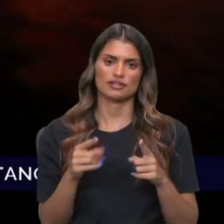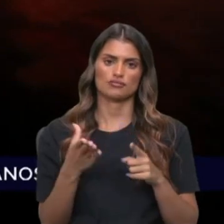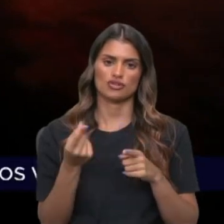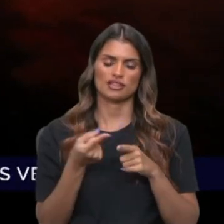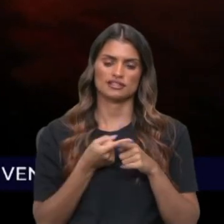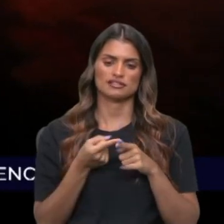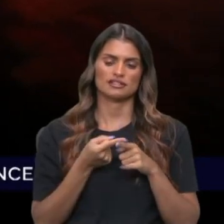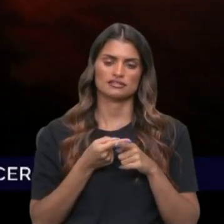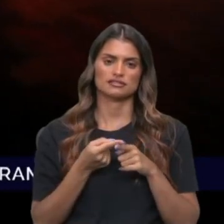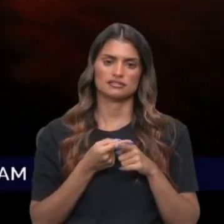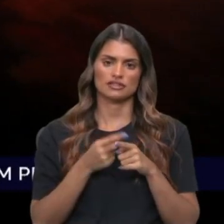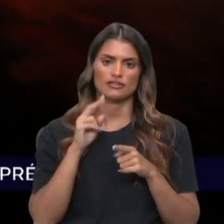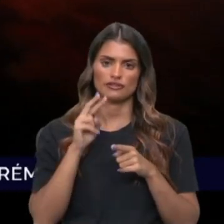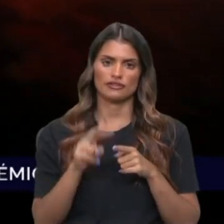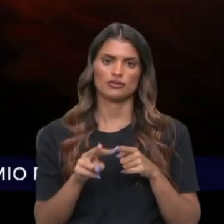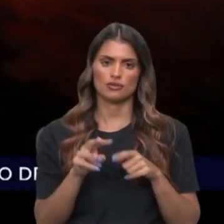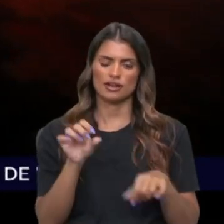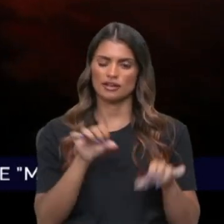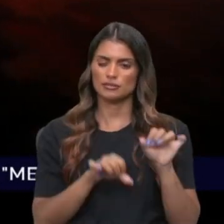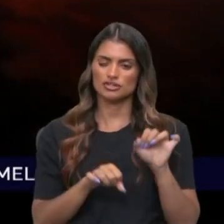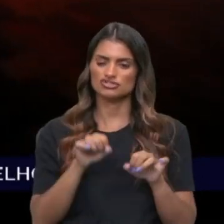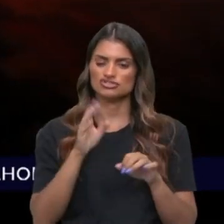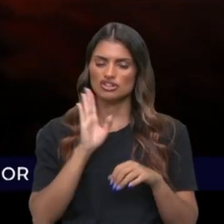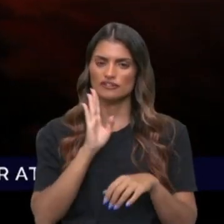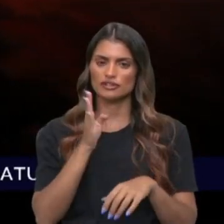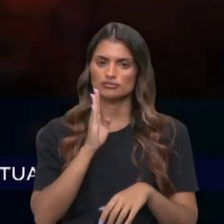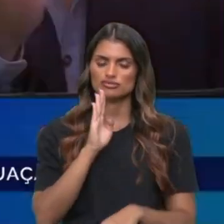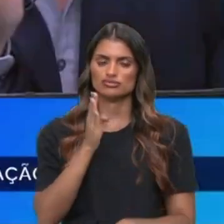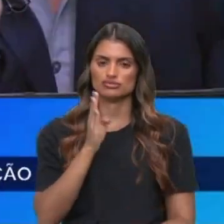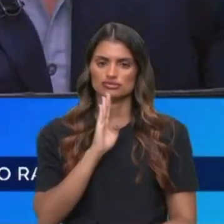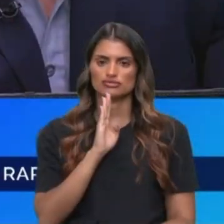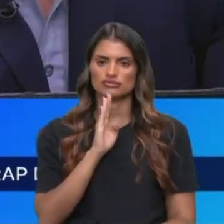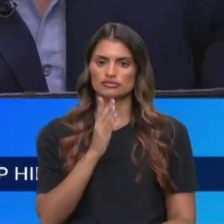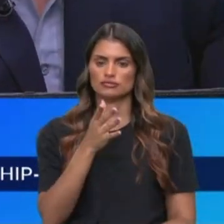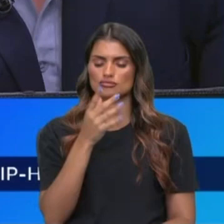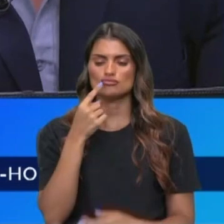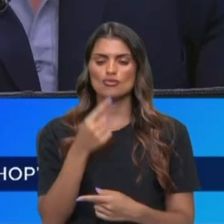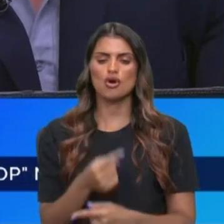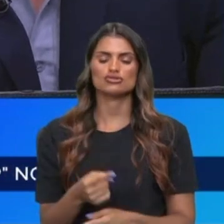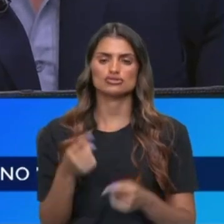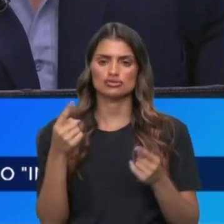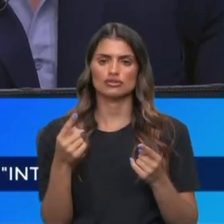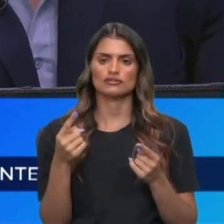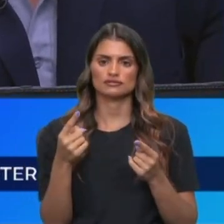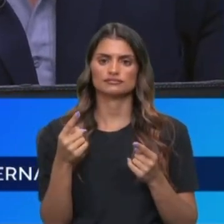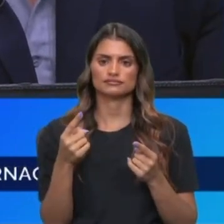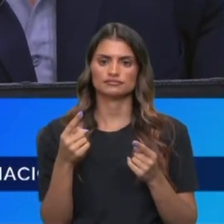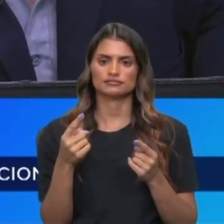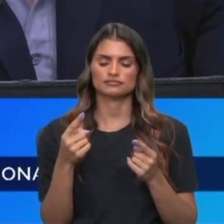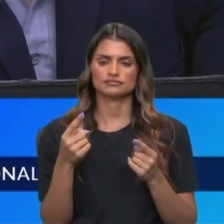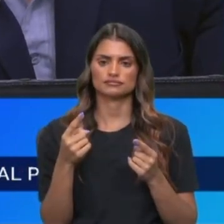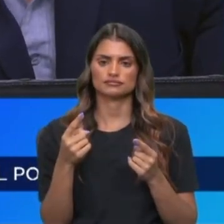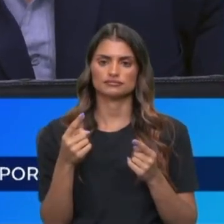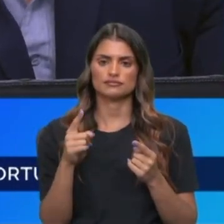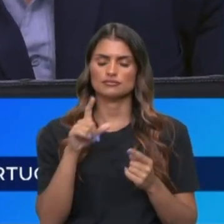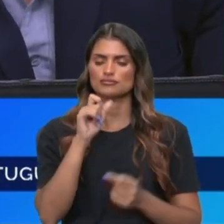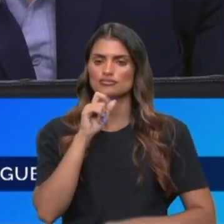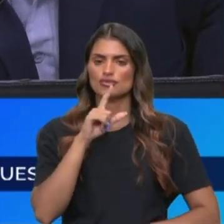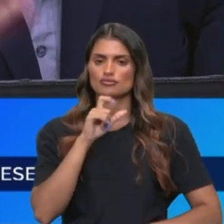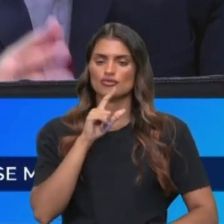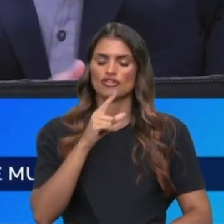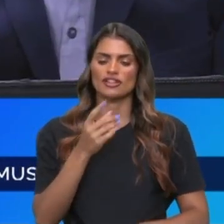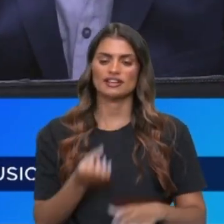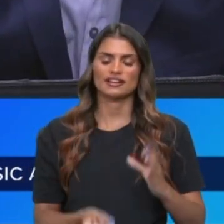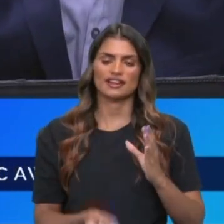interessante. Olhando para toda a química que nós já encontramos em Encélado, ela diz-nos que, eventualmente, Encélado pode ter sido